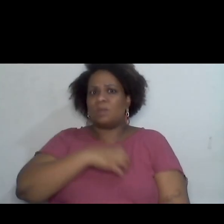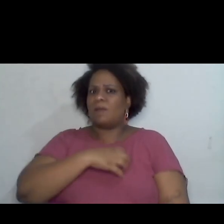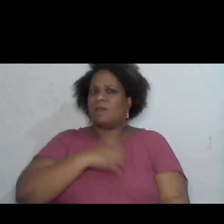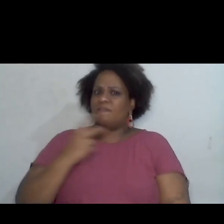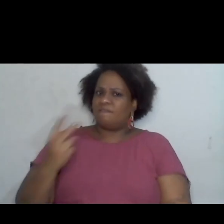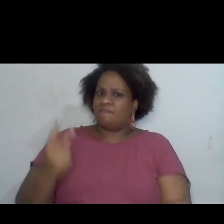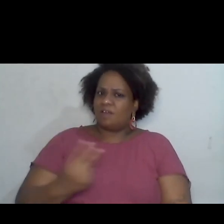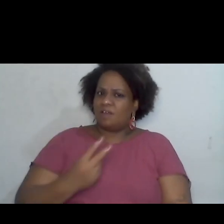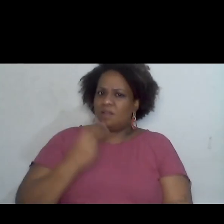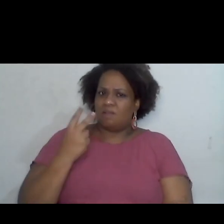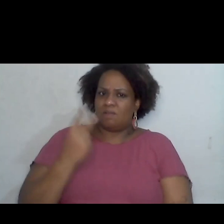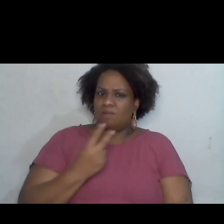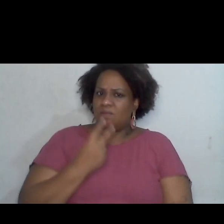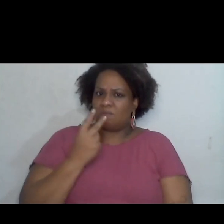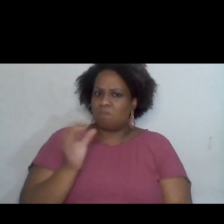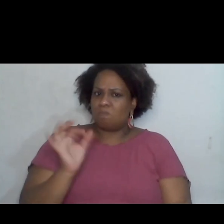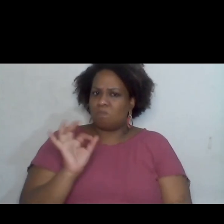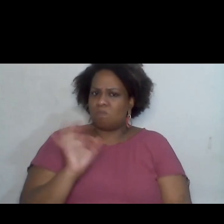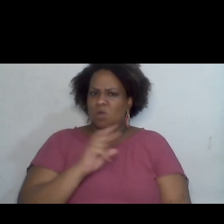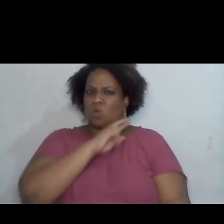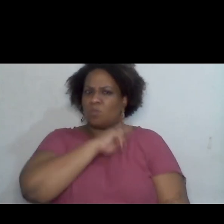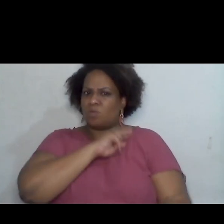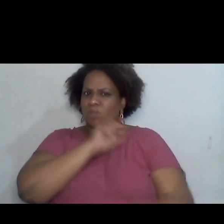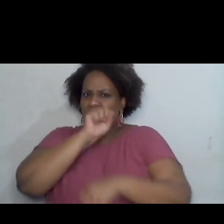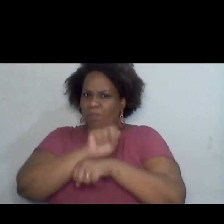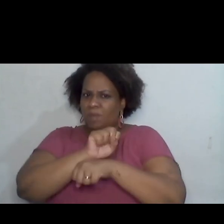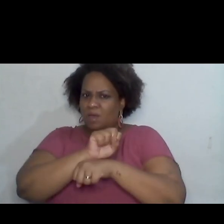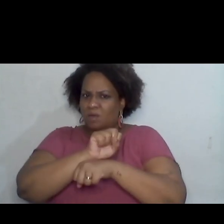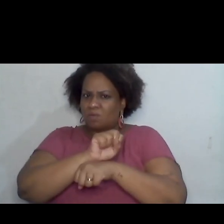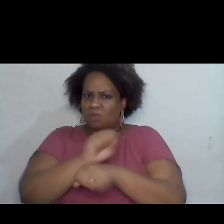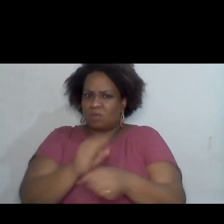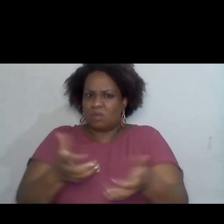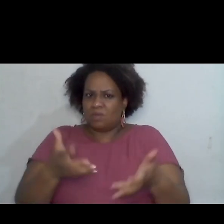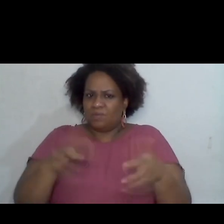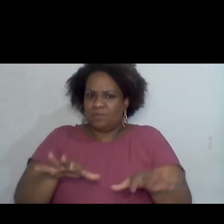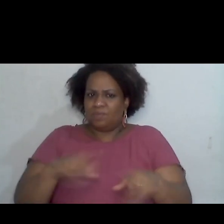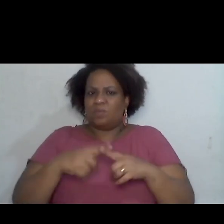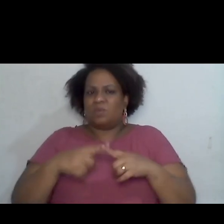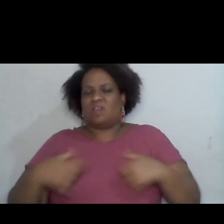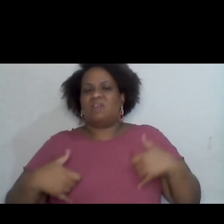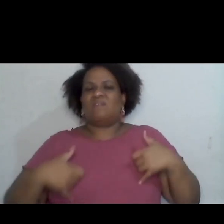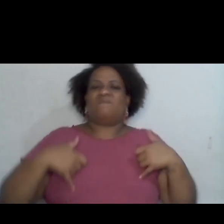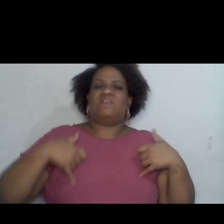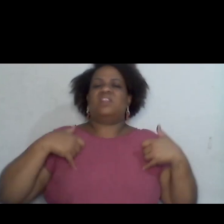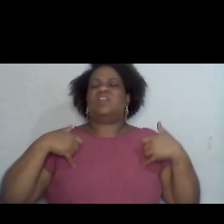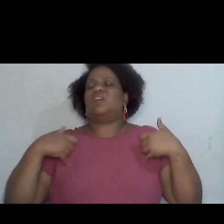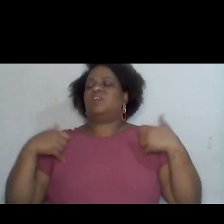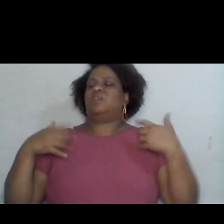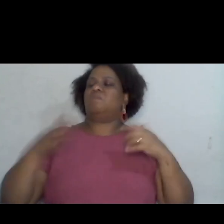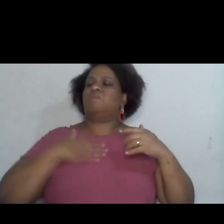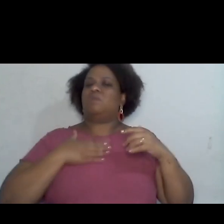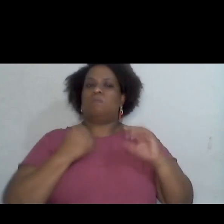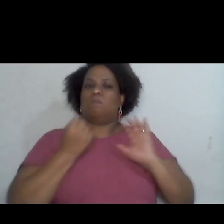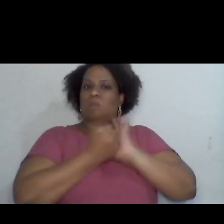não temos nenhum tipo de compromisso com descontinuidade das políticas por conta de vaidade ou porque queremos ter marca própria, mas